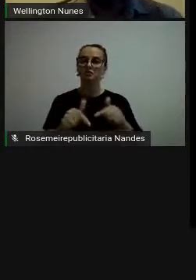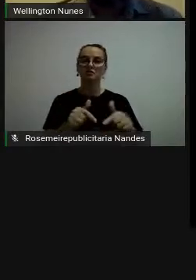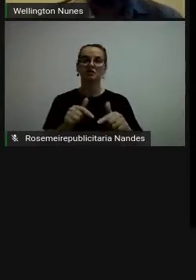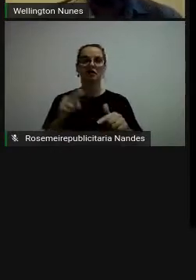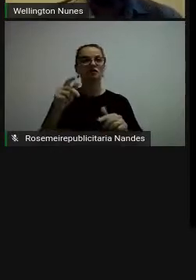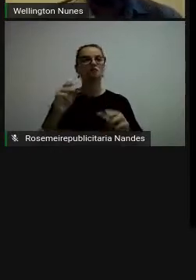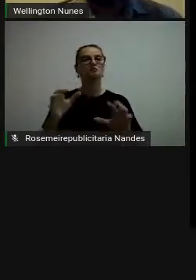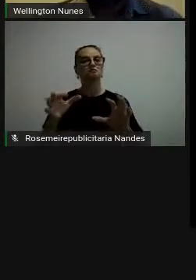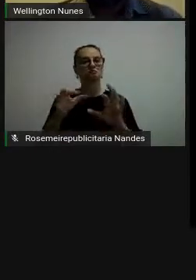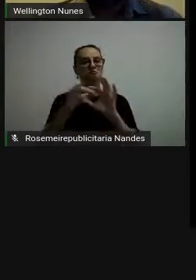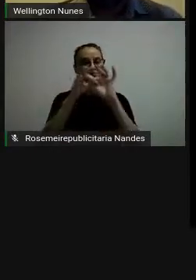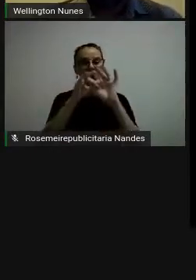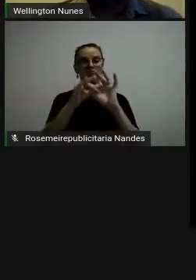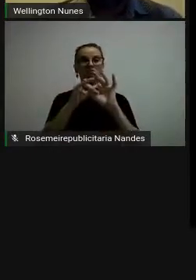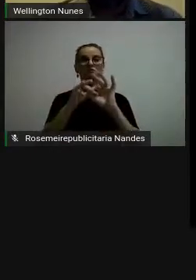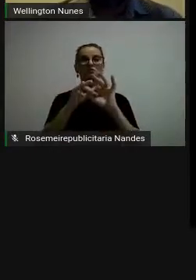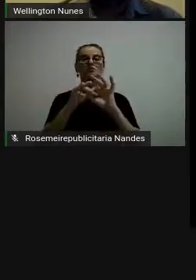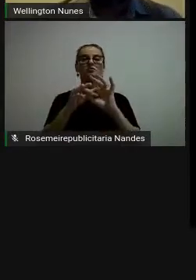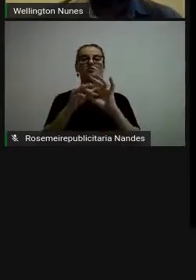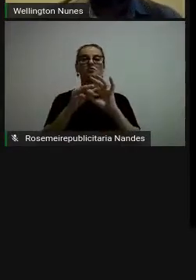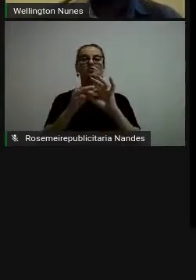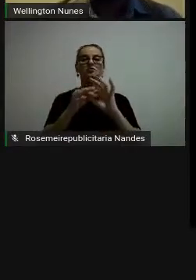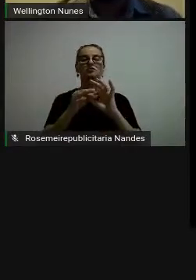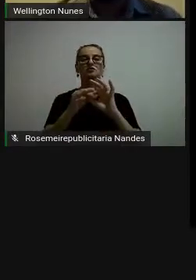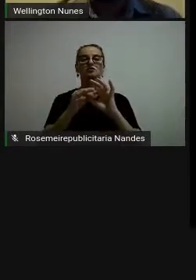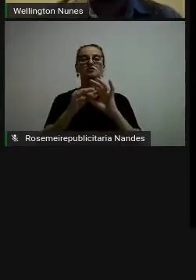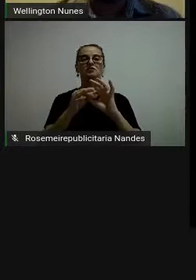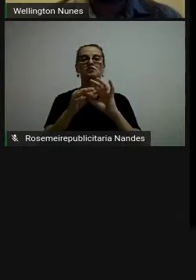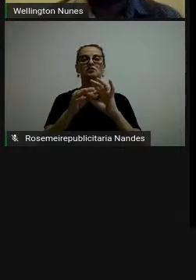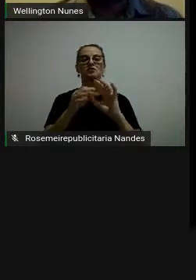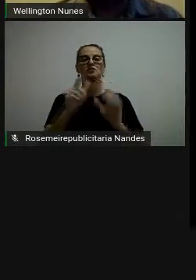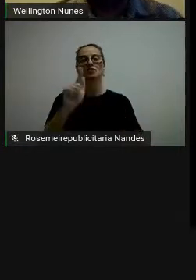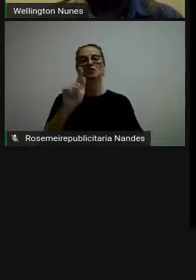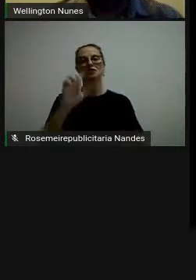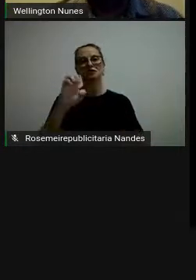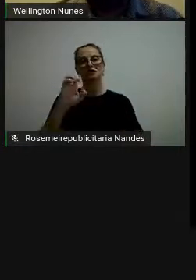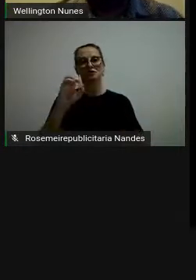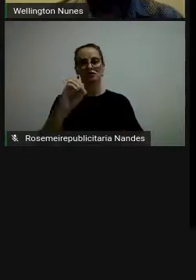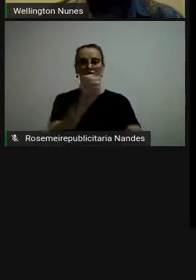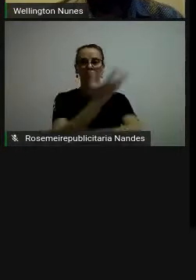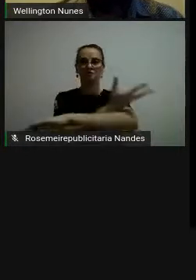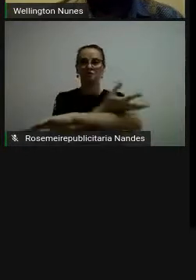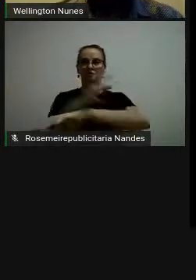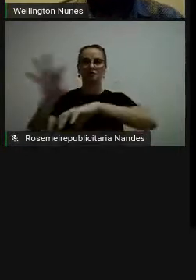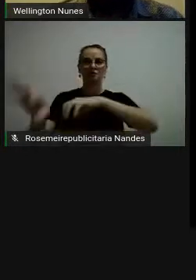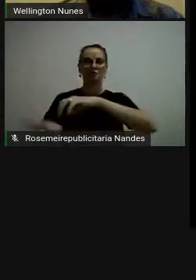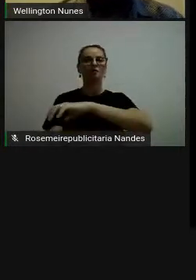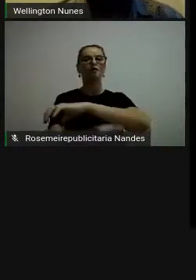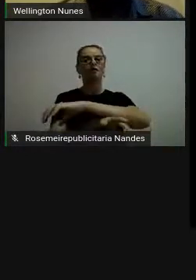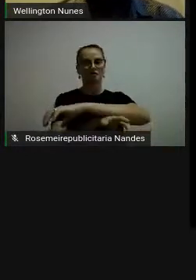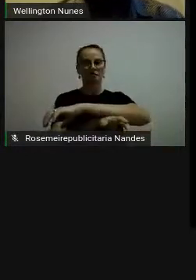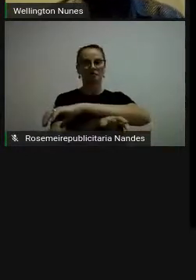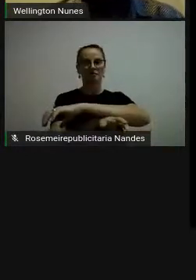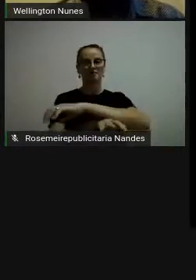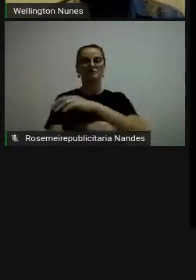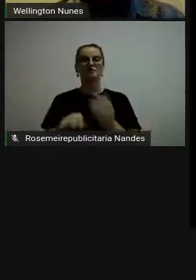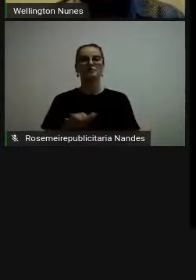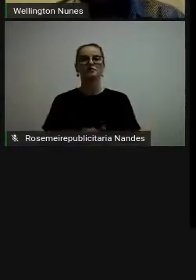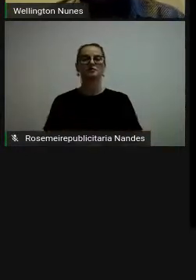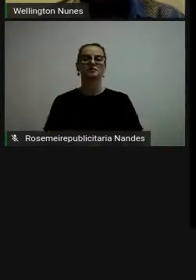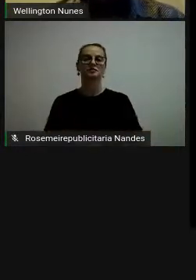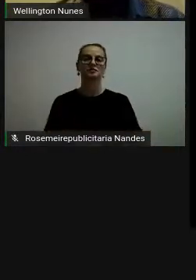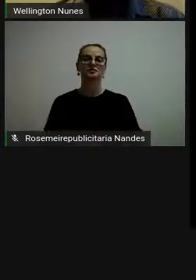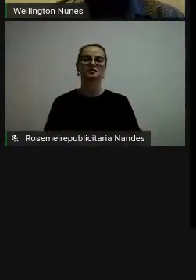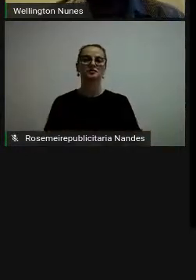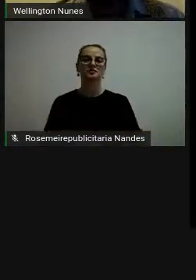de geoprocessamento, que atualmente é tão falado? Eu gosto de citar